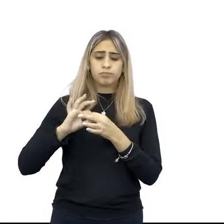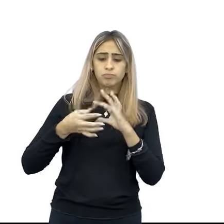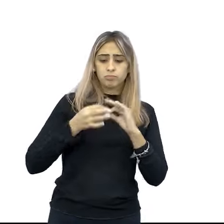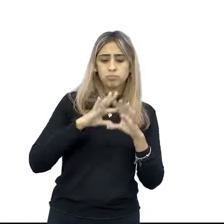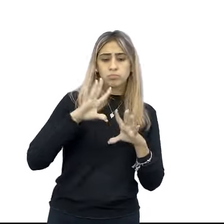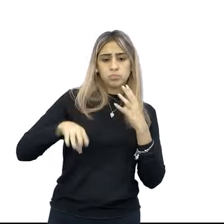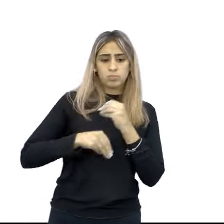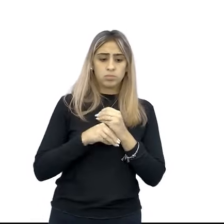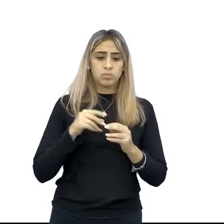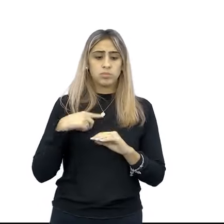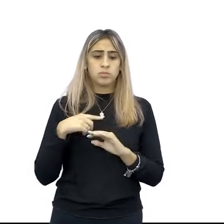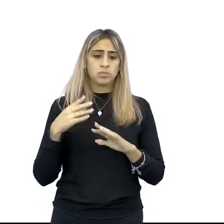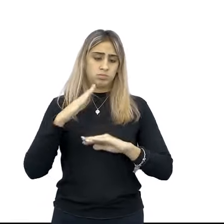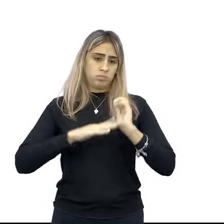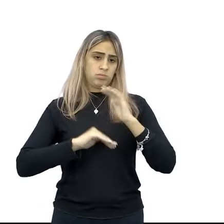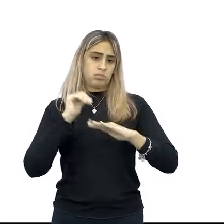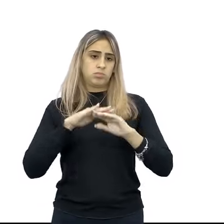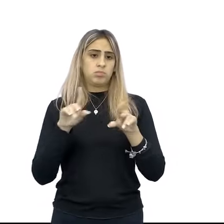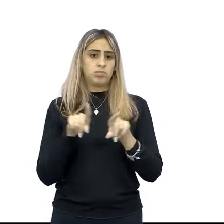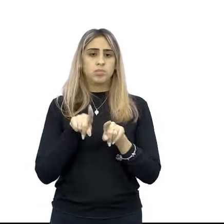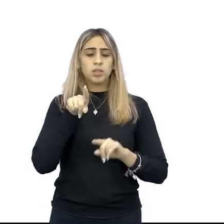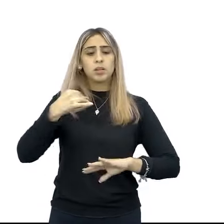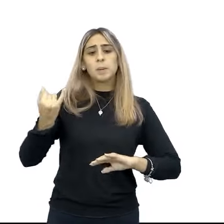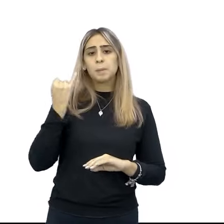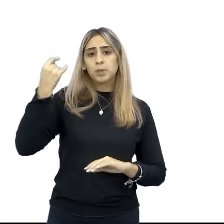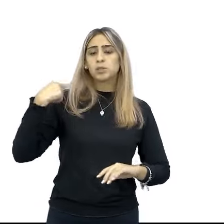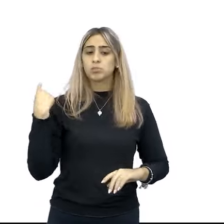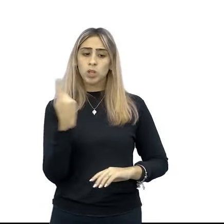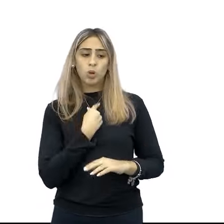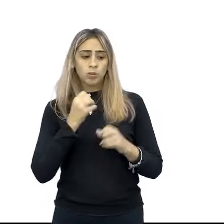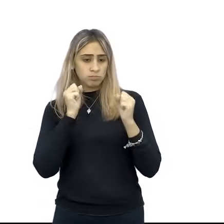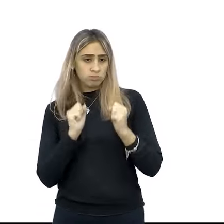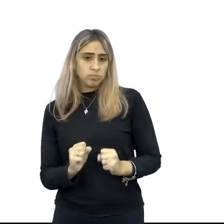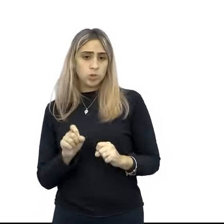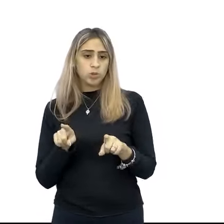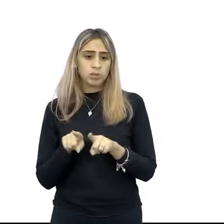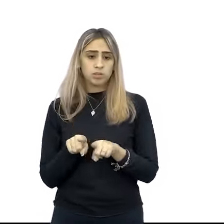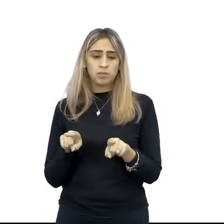composicional da carta. Então, é importante que nós possamos